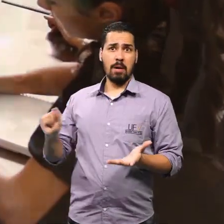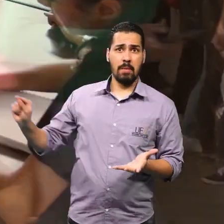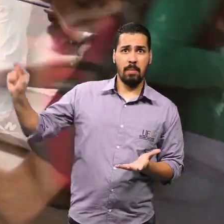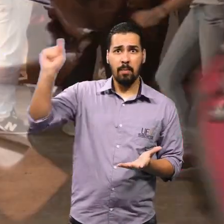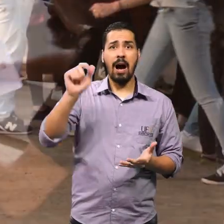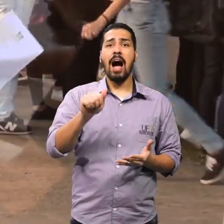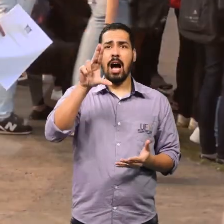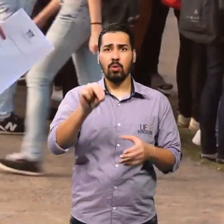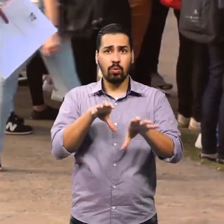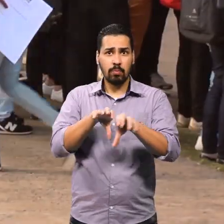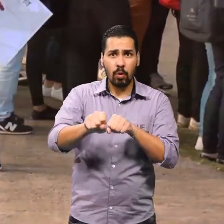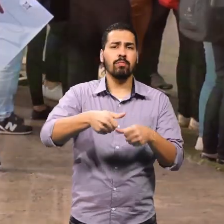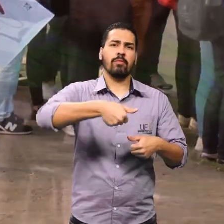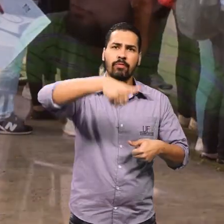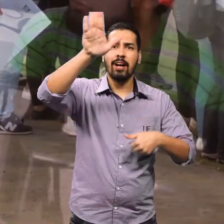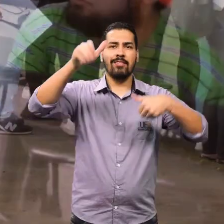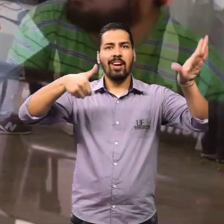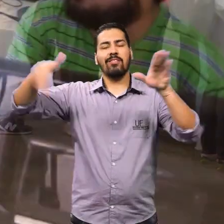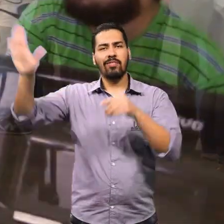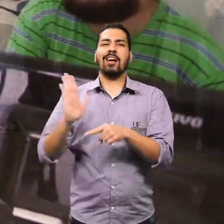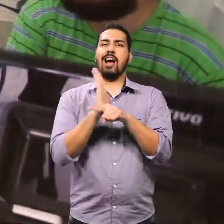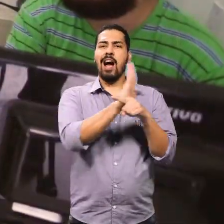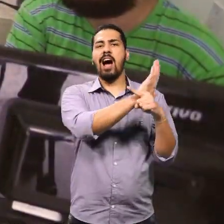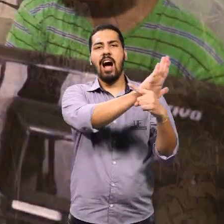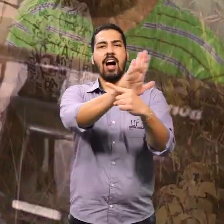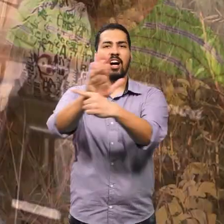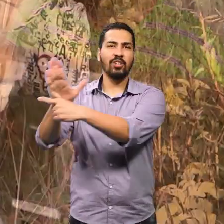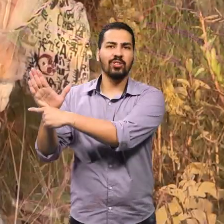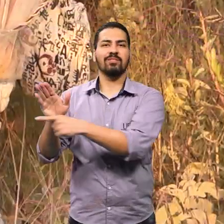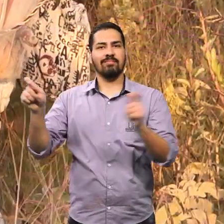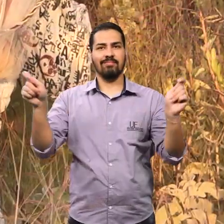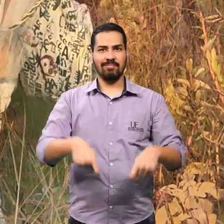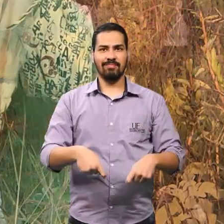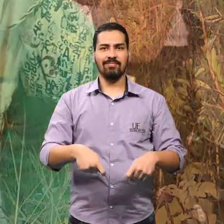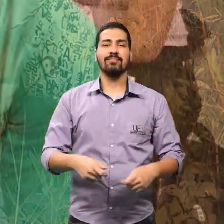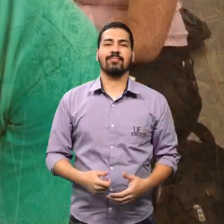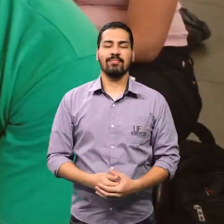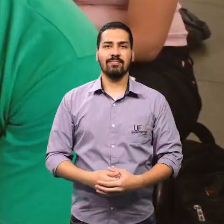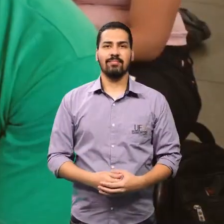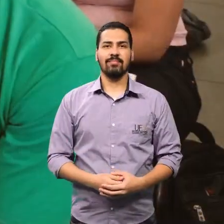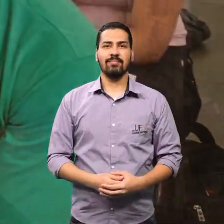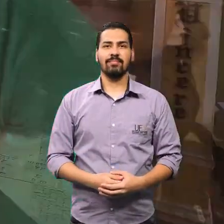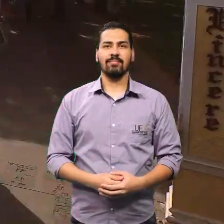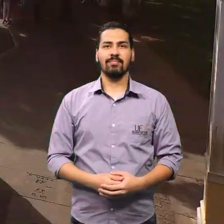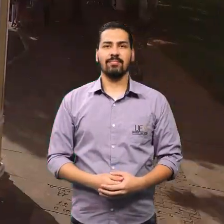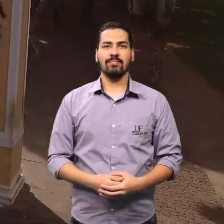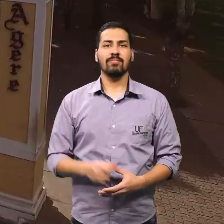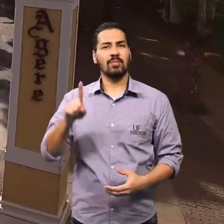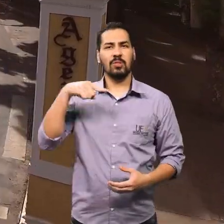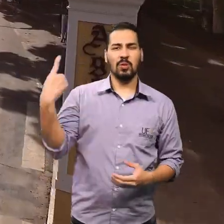os lugares, nossos ex-alunos levam para sempre o estudo, o saber e o agir para vencer esse período